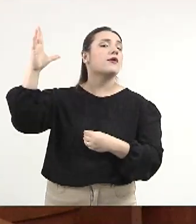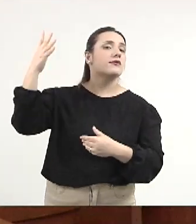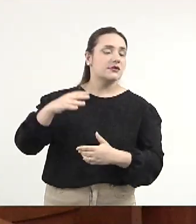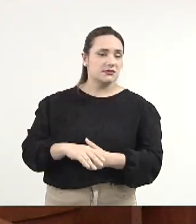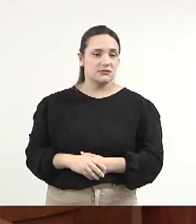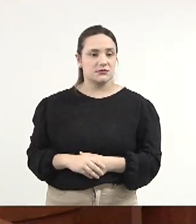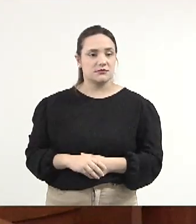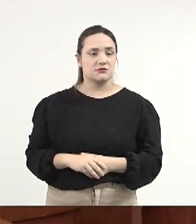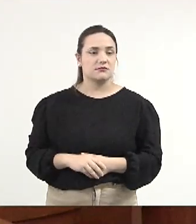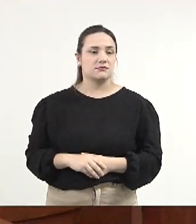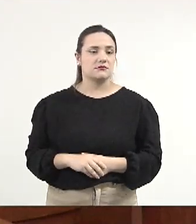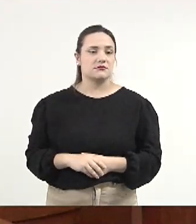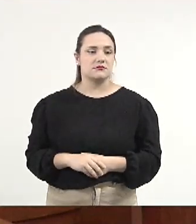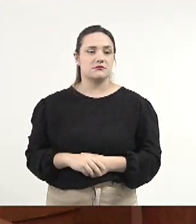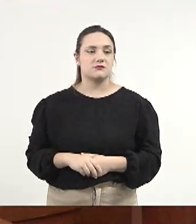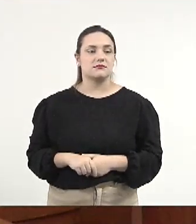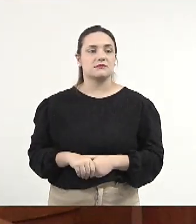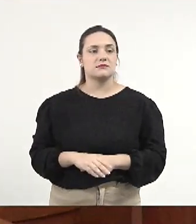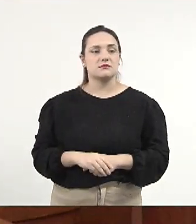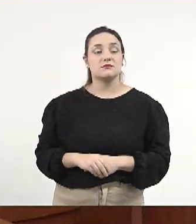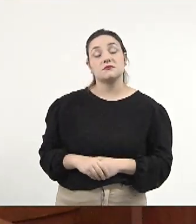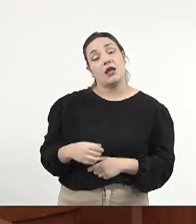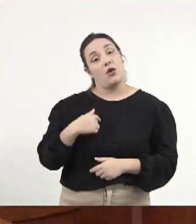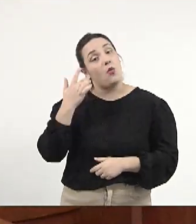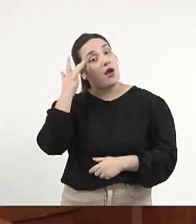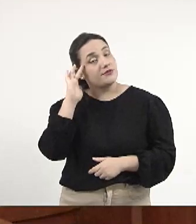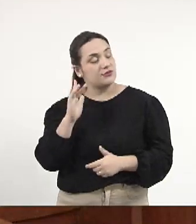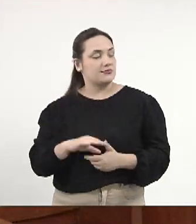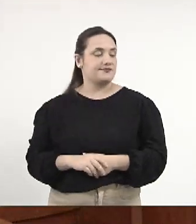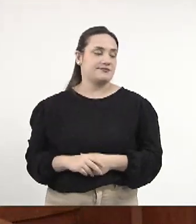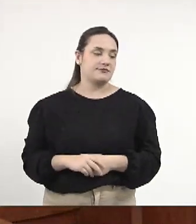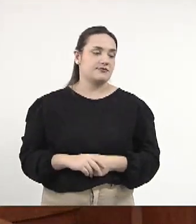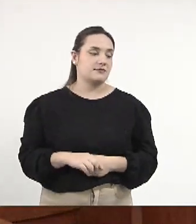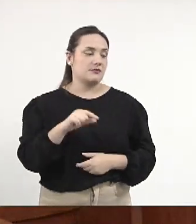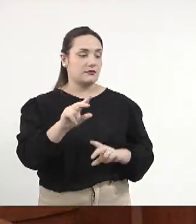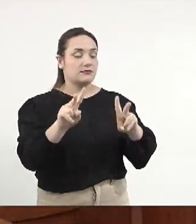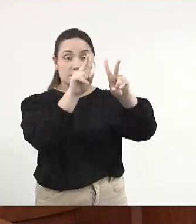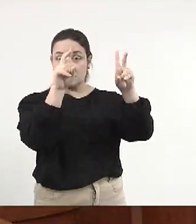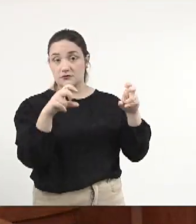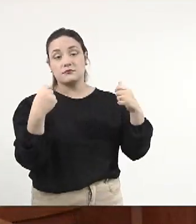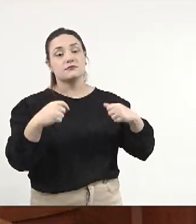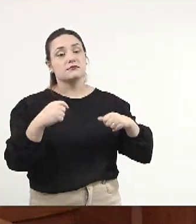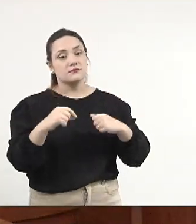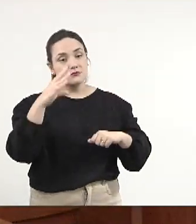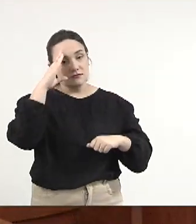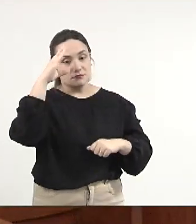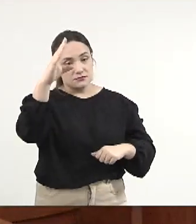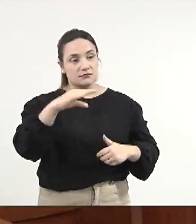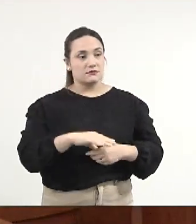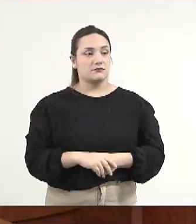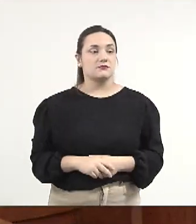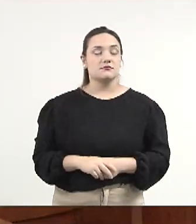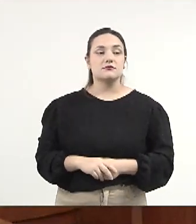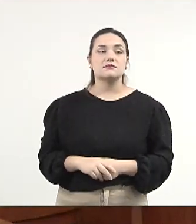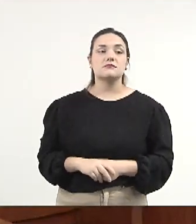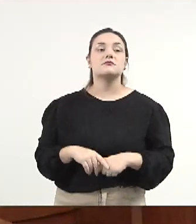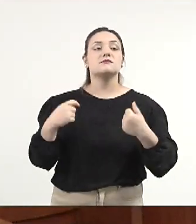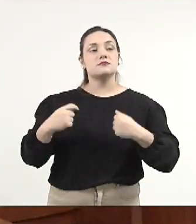funciona. Então, eu acho que essas questões precisam ser prioridade,